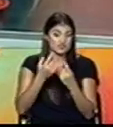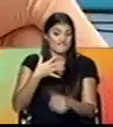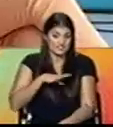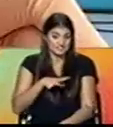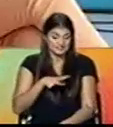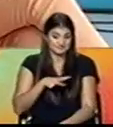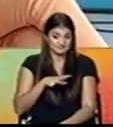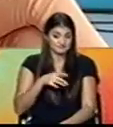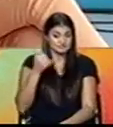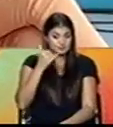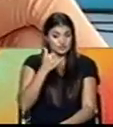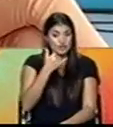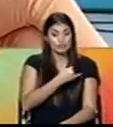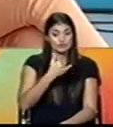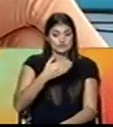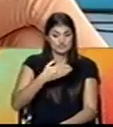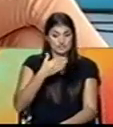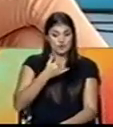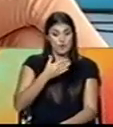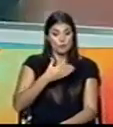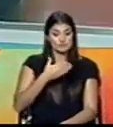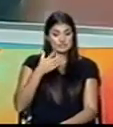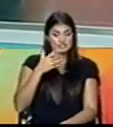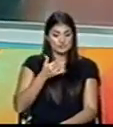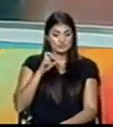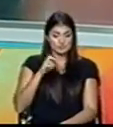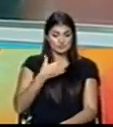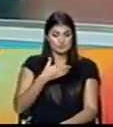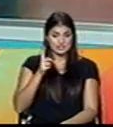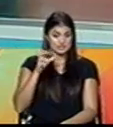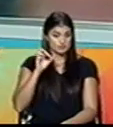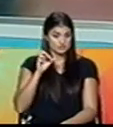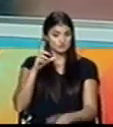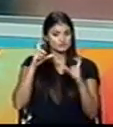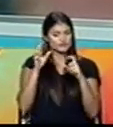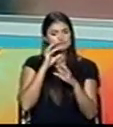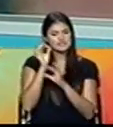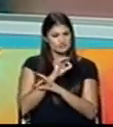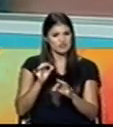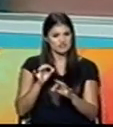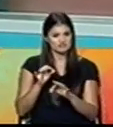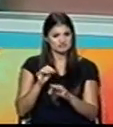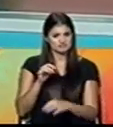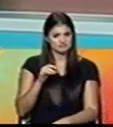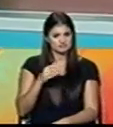Quero. Então ligo 227-128-168. Que bela foto! Essa forma é incrível.